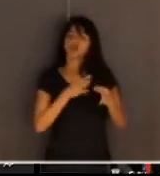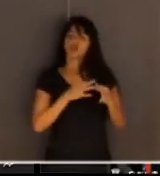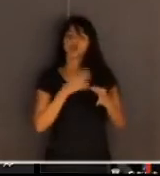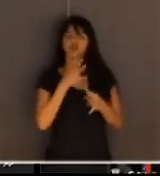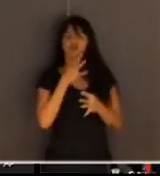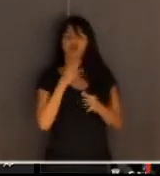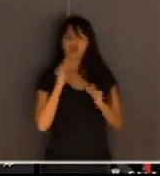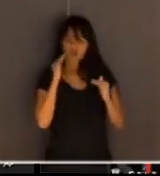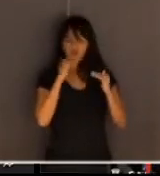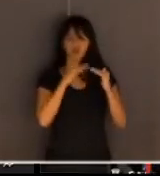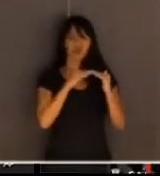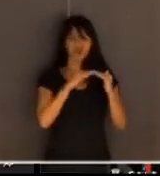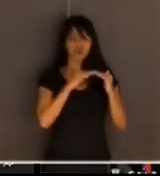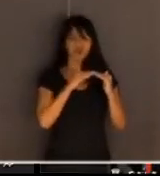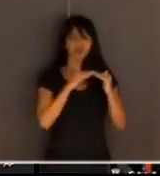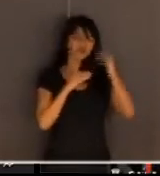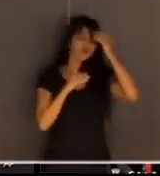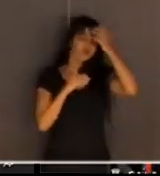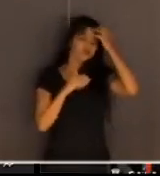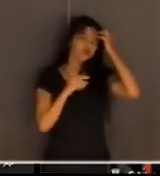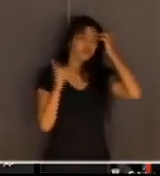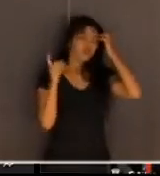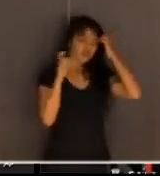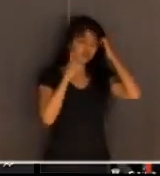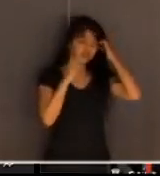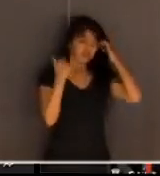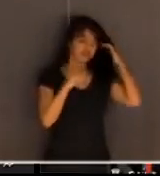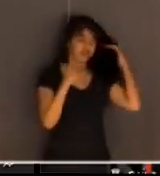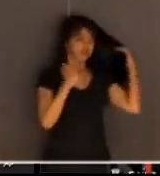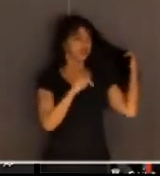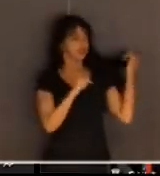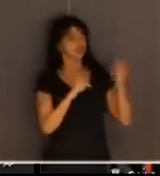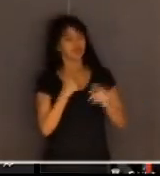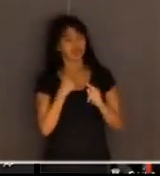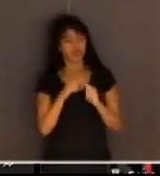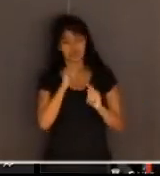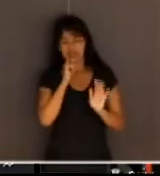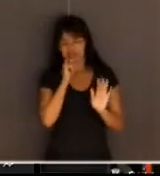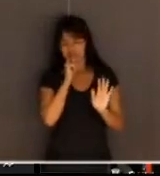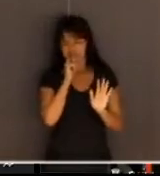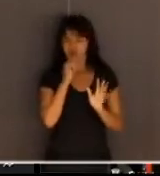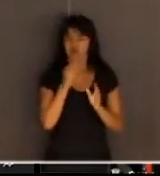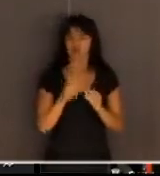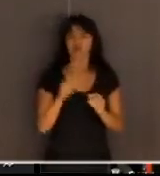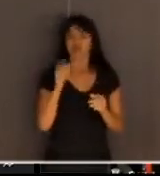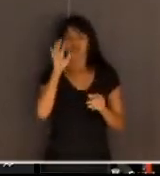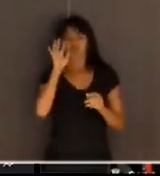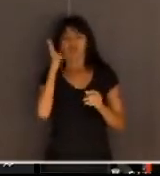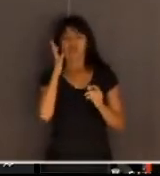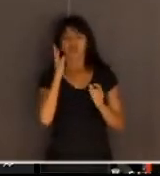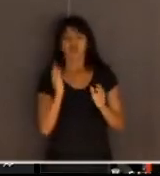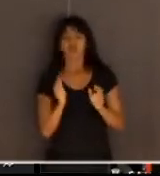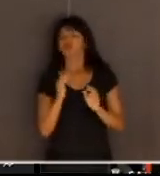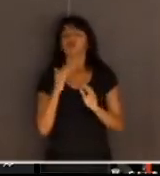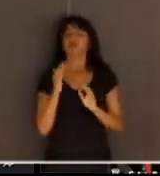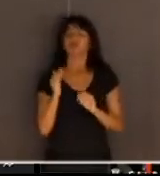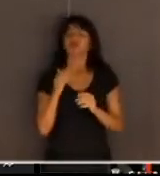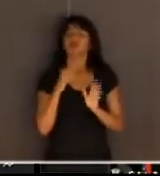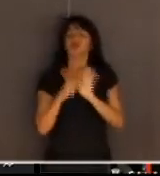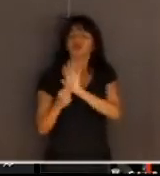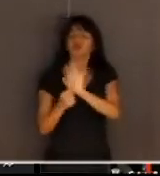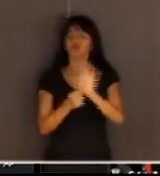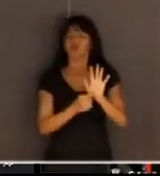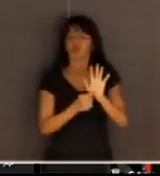Rafael, dificilmente, se nós temos uma pronúncia, é praticamente inviável o reconhecimento de uma decisão manifestamente contrária à prova dos